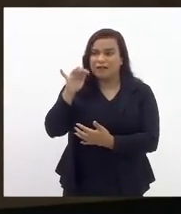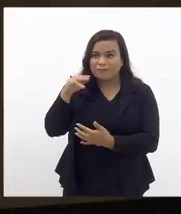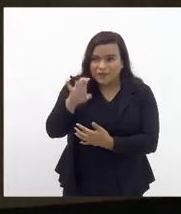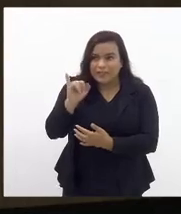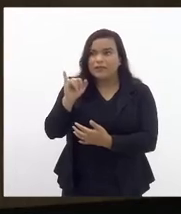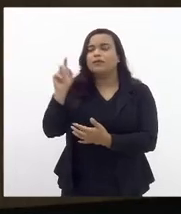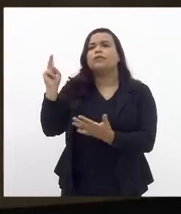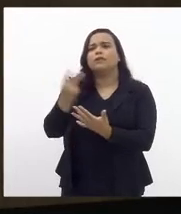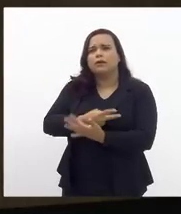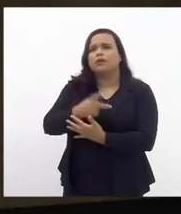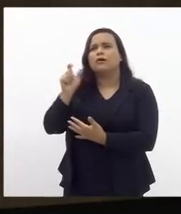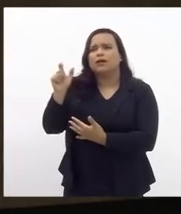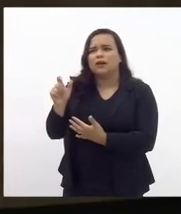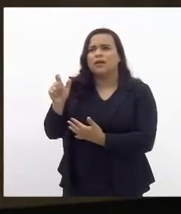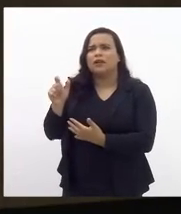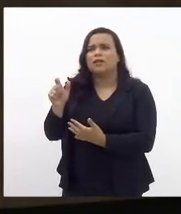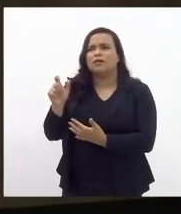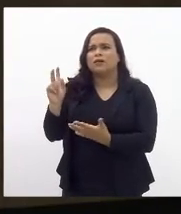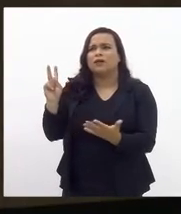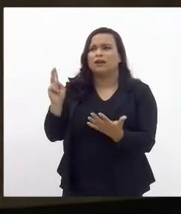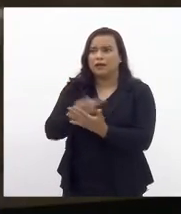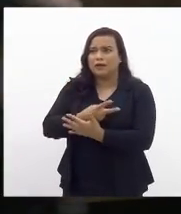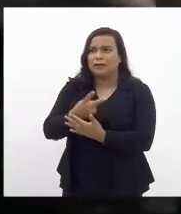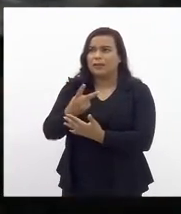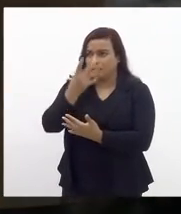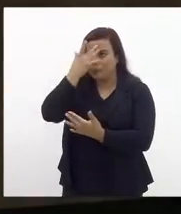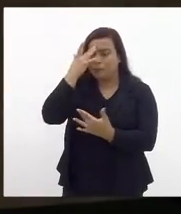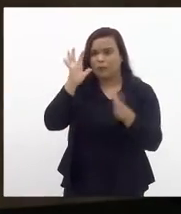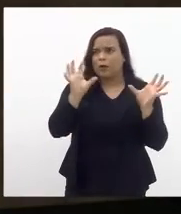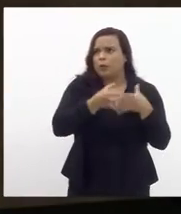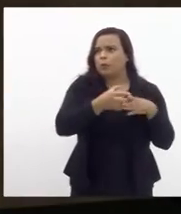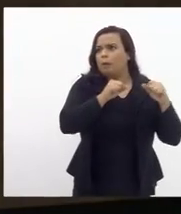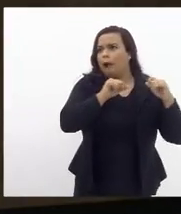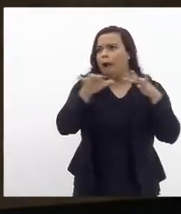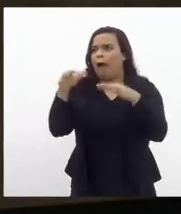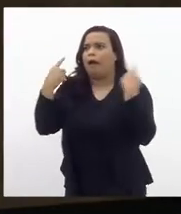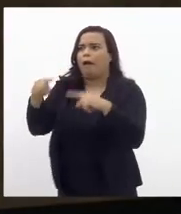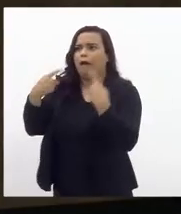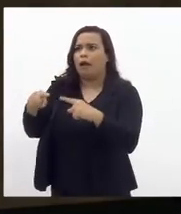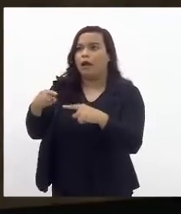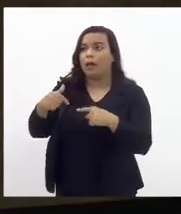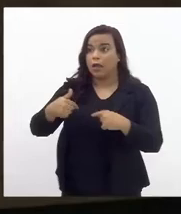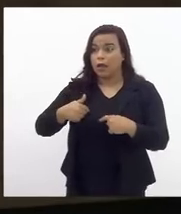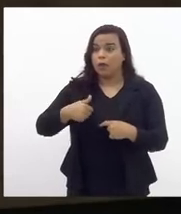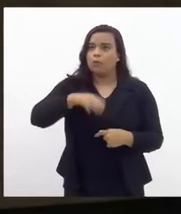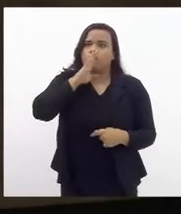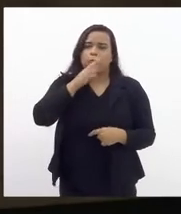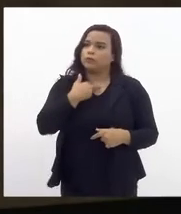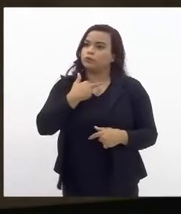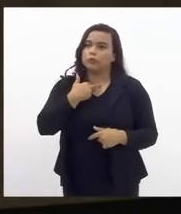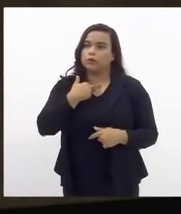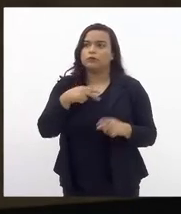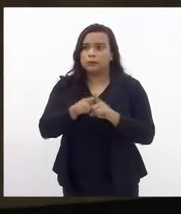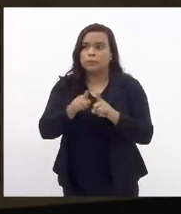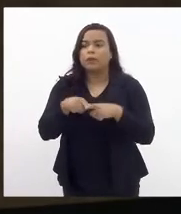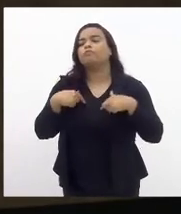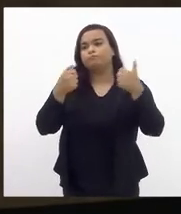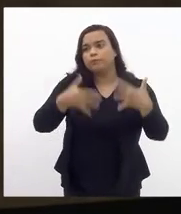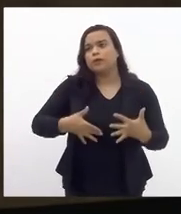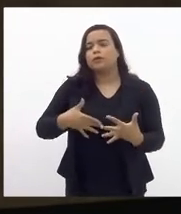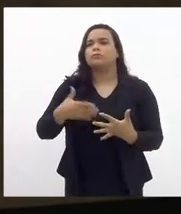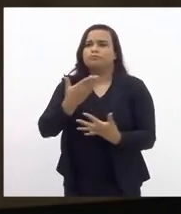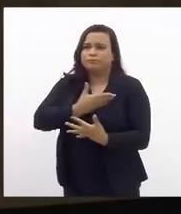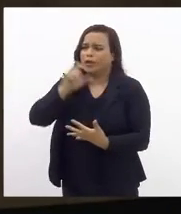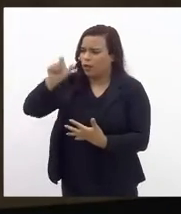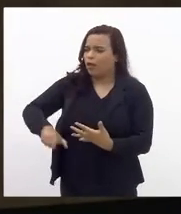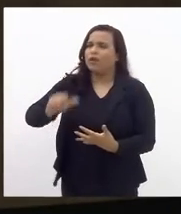absolutamente, de forma despropositada, atacado. Eu não podia deixar de manifestar que também tenho com Flávio e com sua